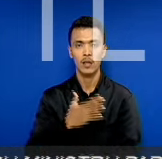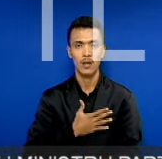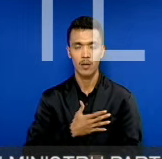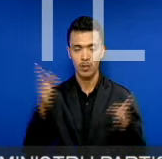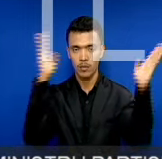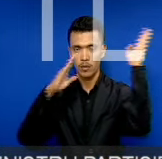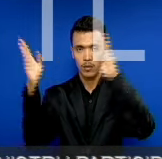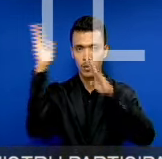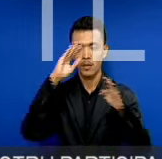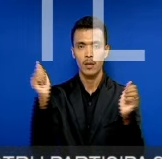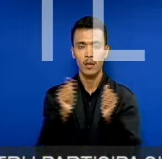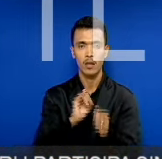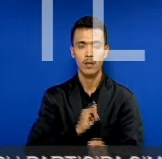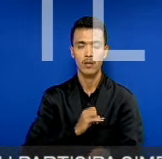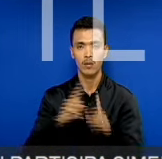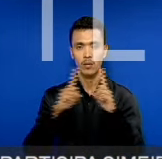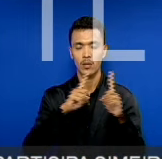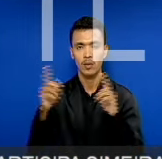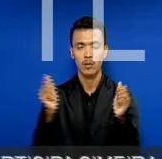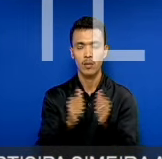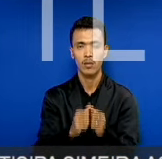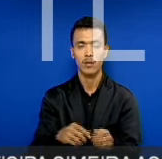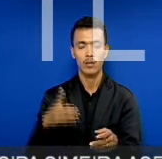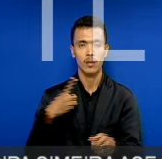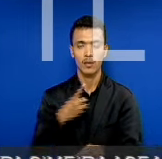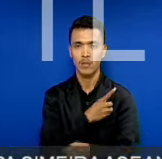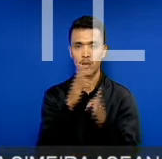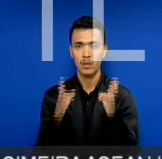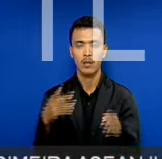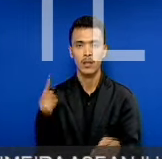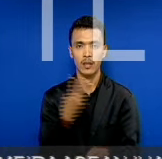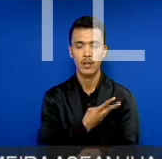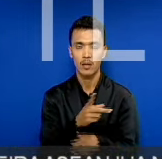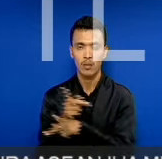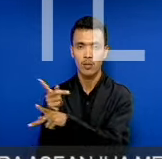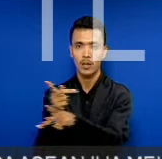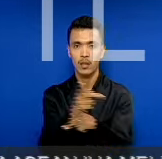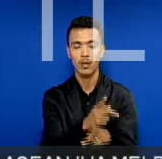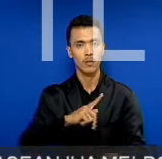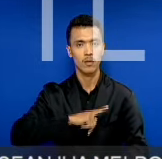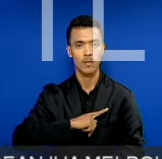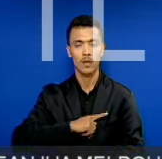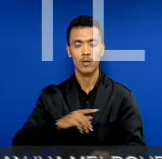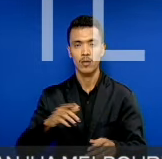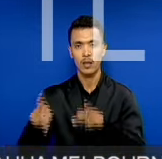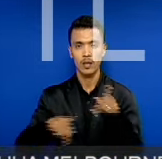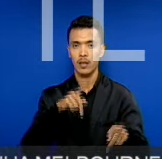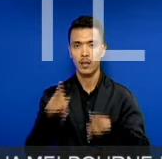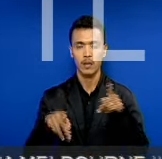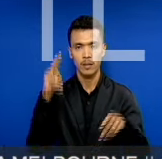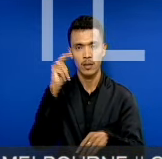hau si kundahó, deputado Gabriel, tulós ita hotu asegura privacidade paciente niniang. Nabele,